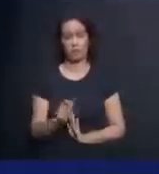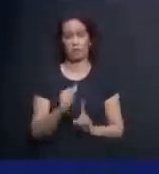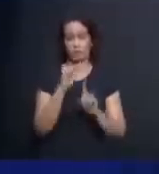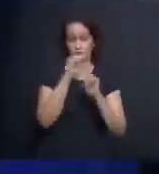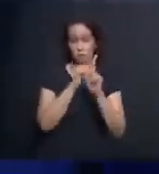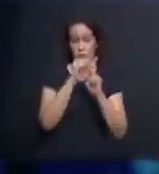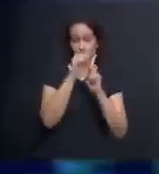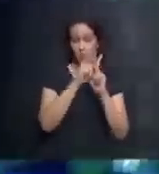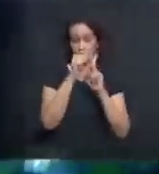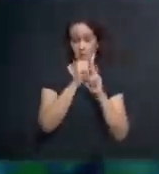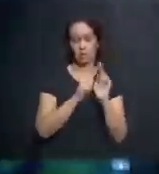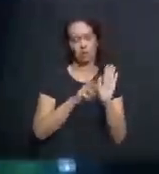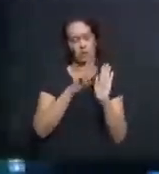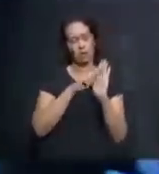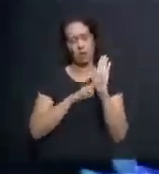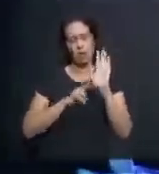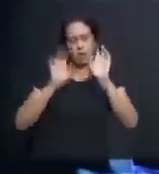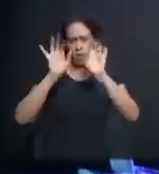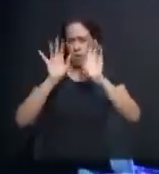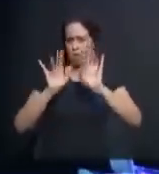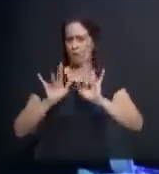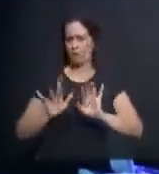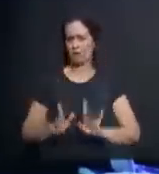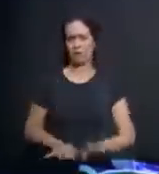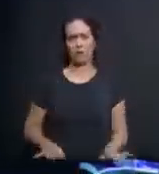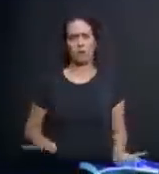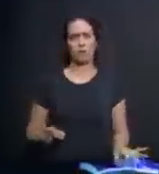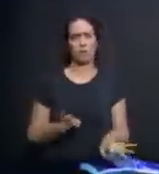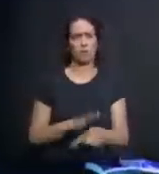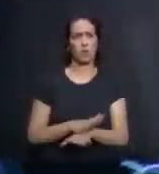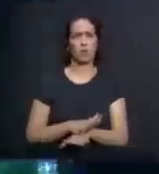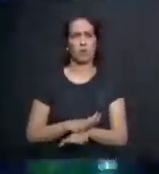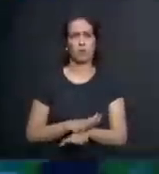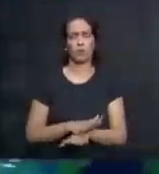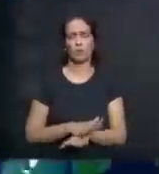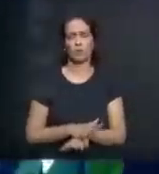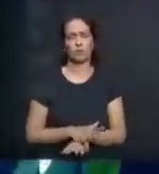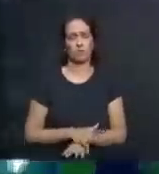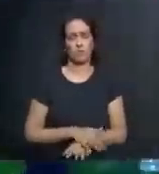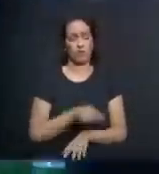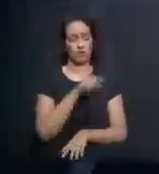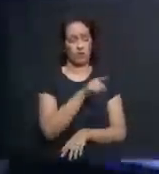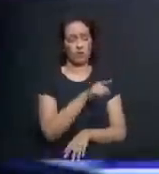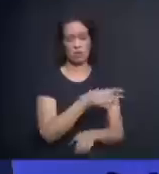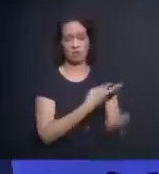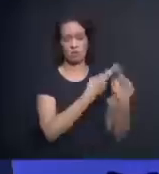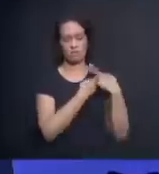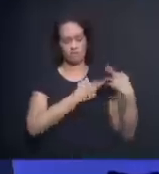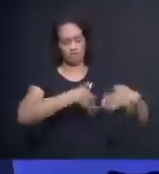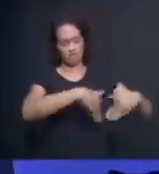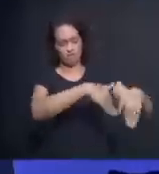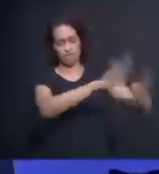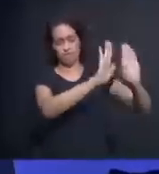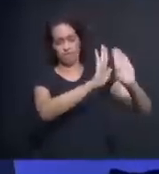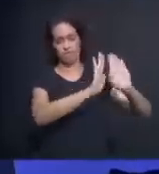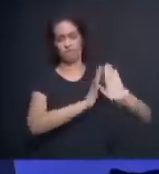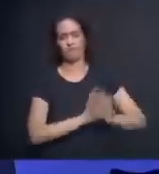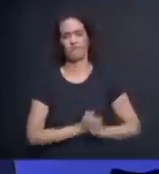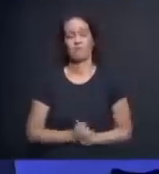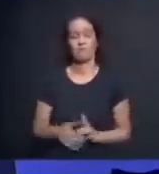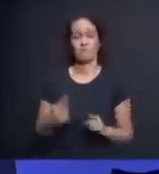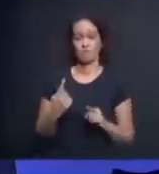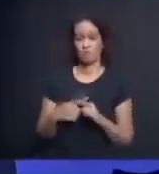entregar, e eu vou ler, vou falar assim, top. Por quê? Porque vem, você quer me